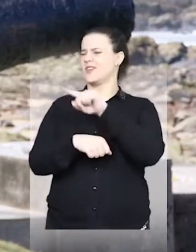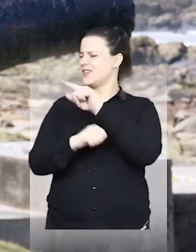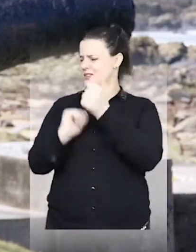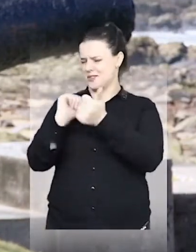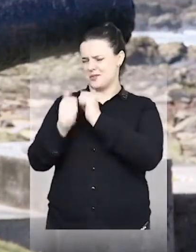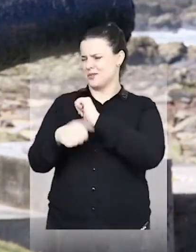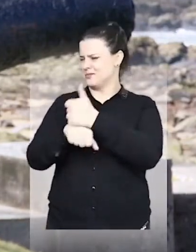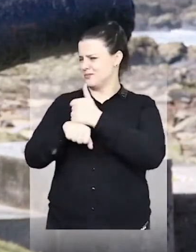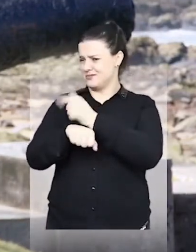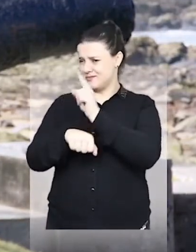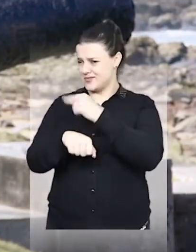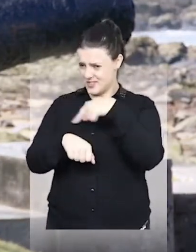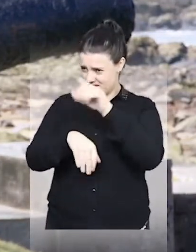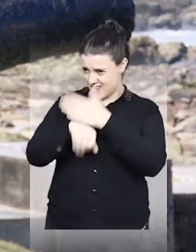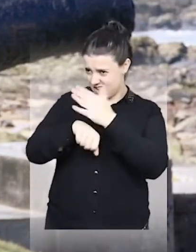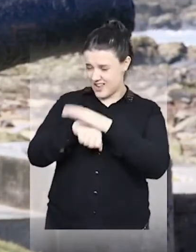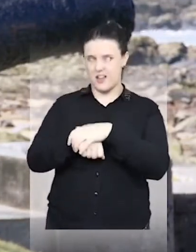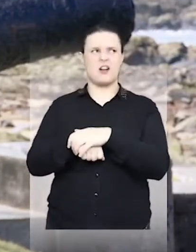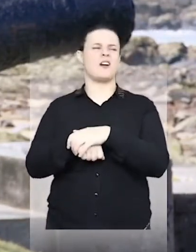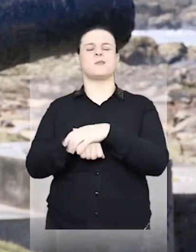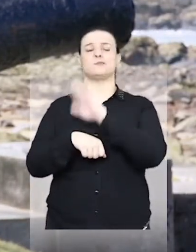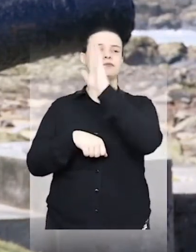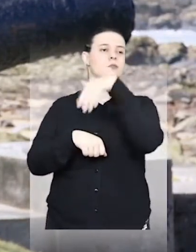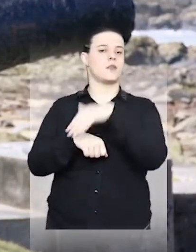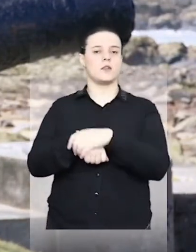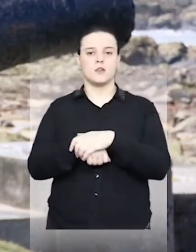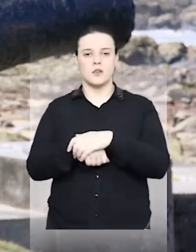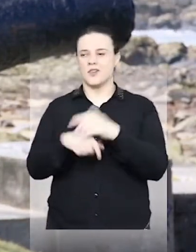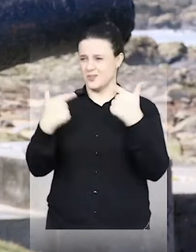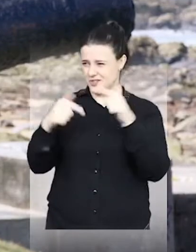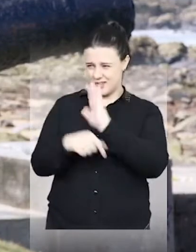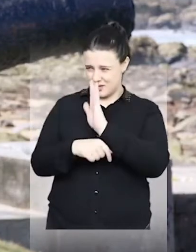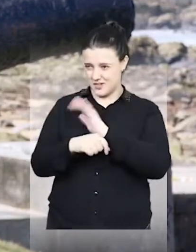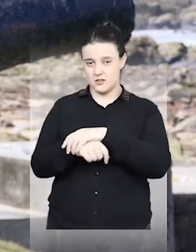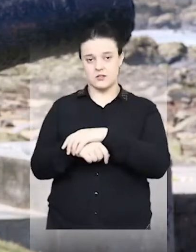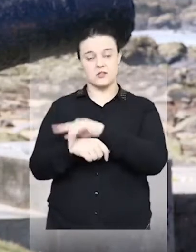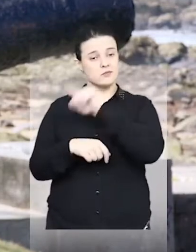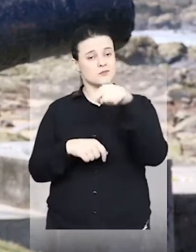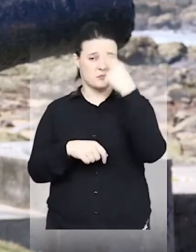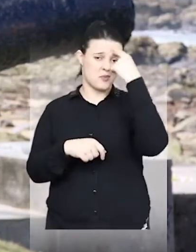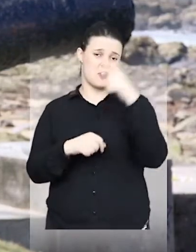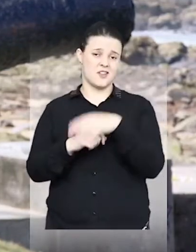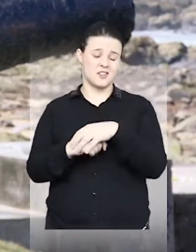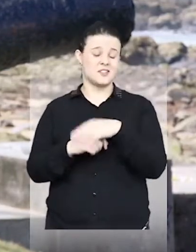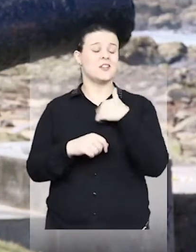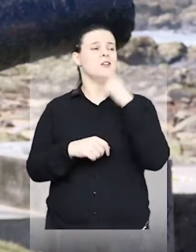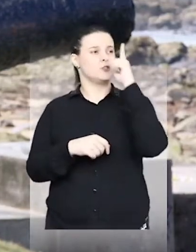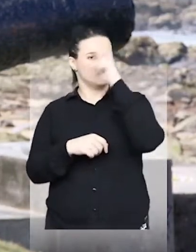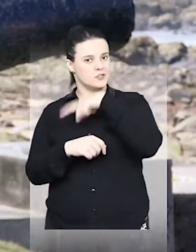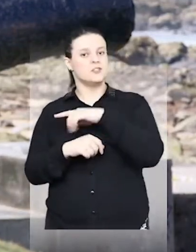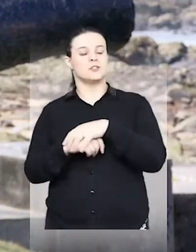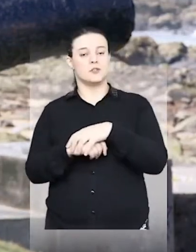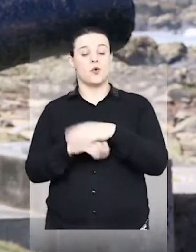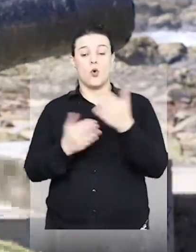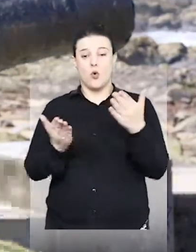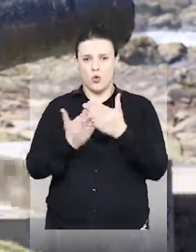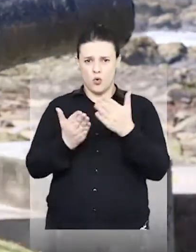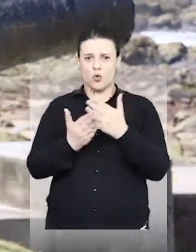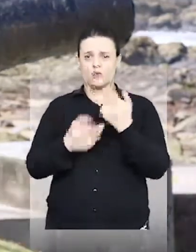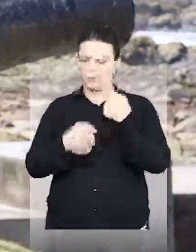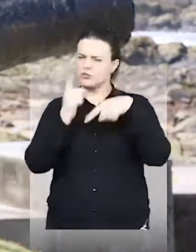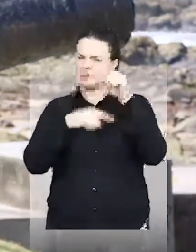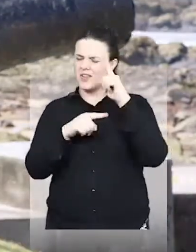você não tá, você tá indo o quê? Treinar? Ah, você não tá indo fazer nada, você não tá trabalhando. Então essa pra mim é a maior dificuldade. Hoje